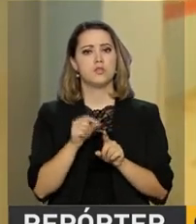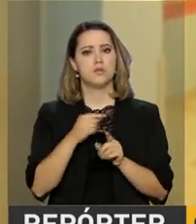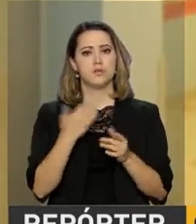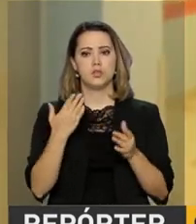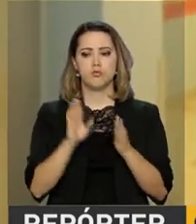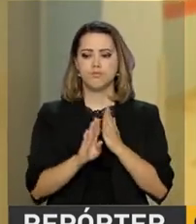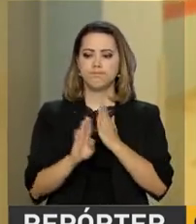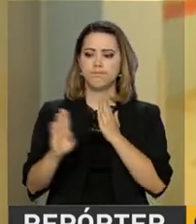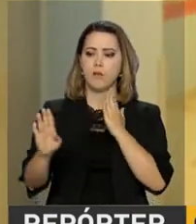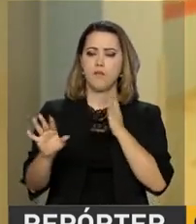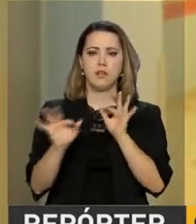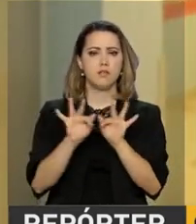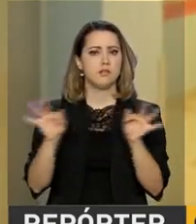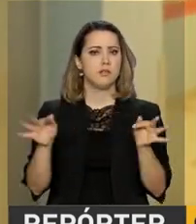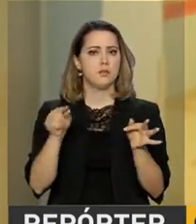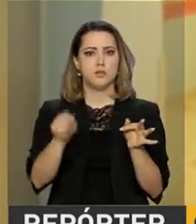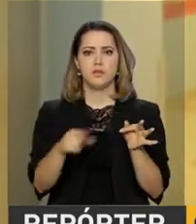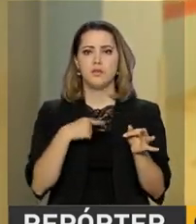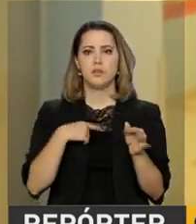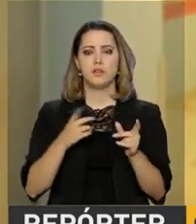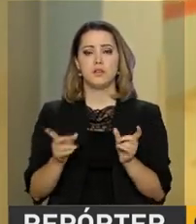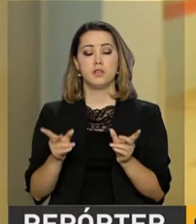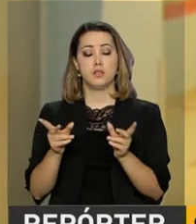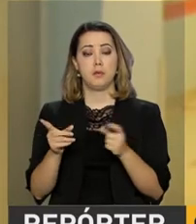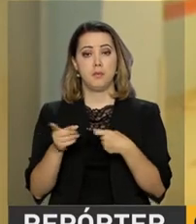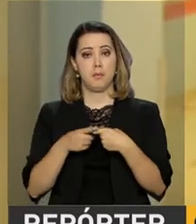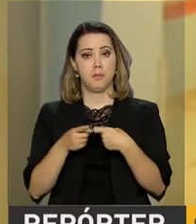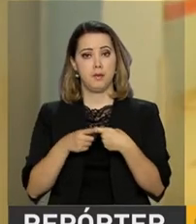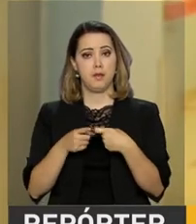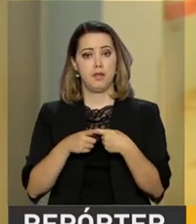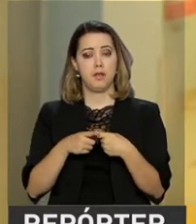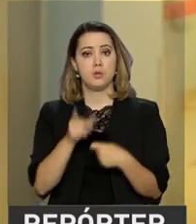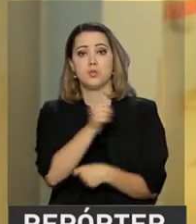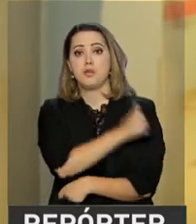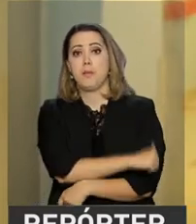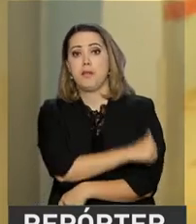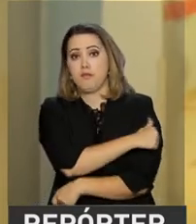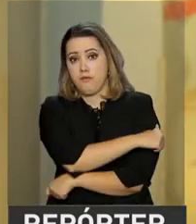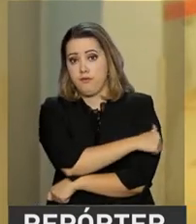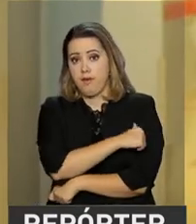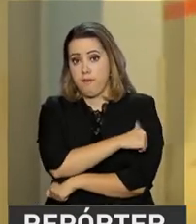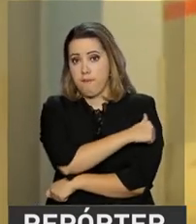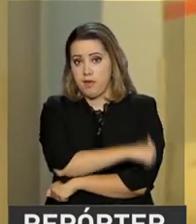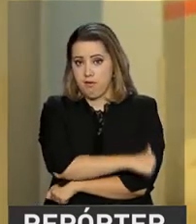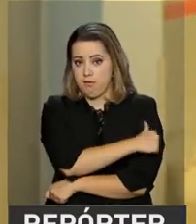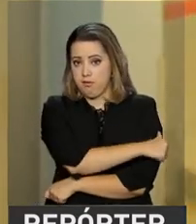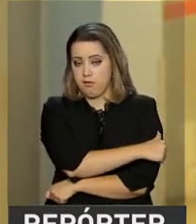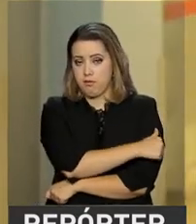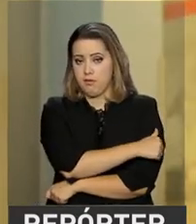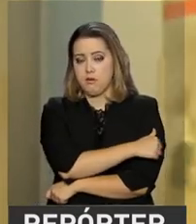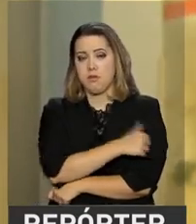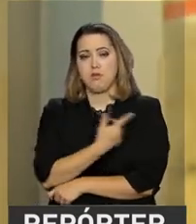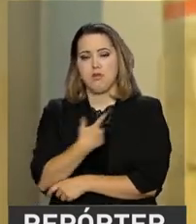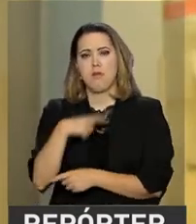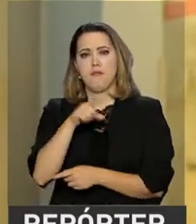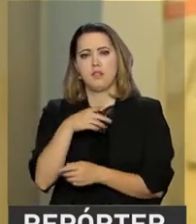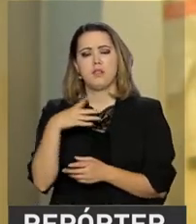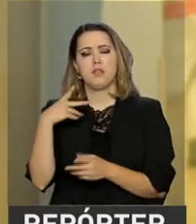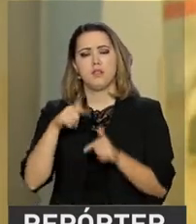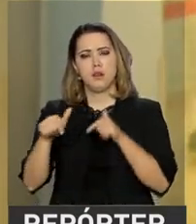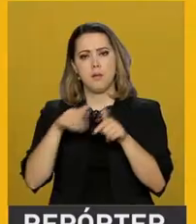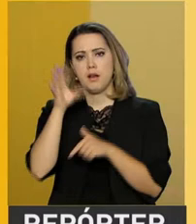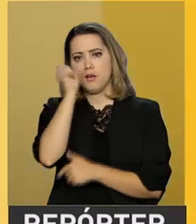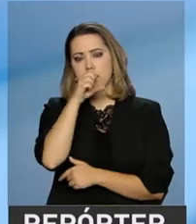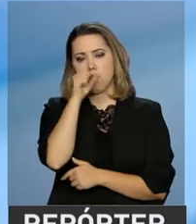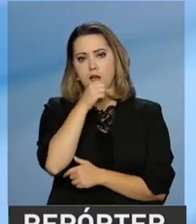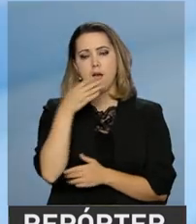fila, como dos médicos e da enfermagem, para fazer alguns sábados de cirurgia, para tentar andar mais